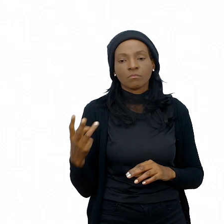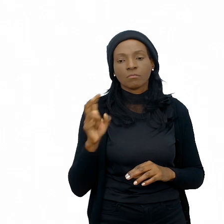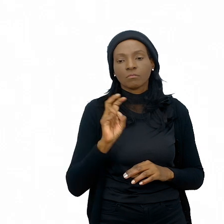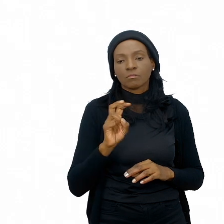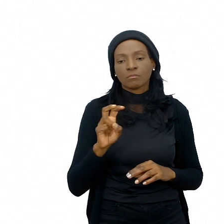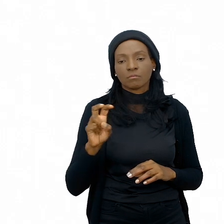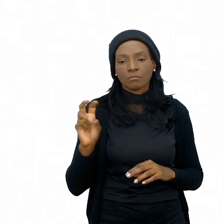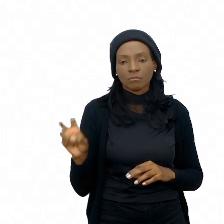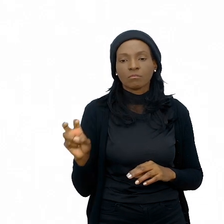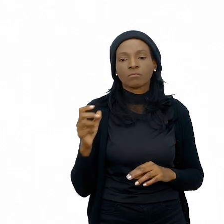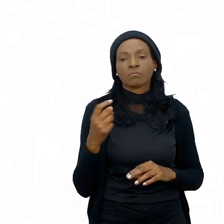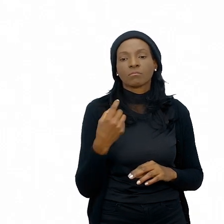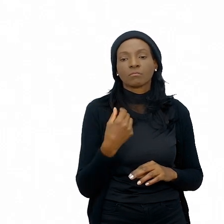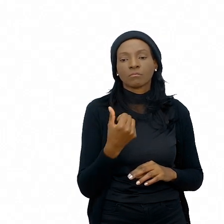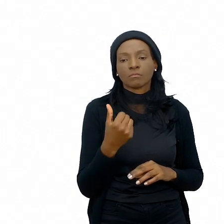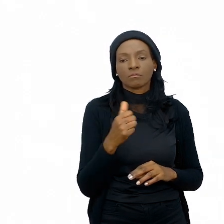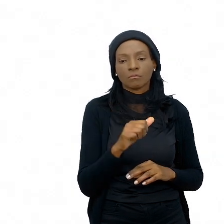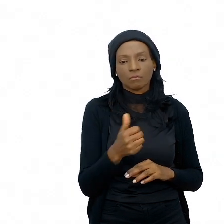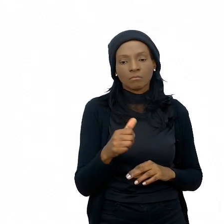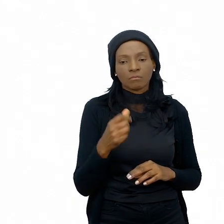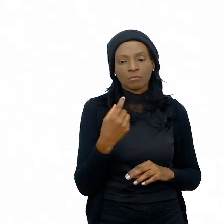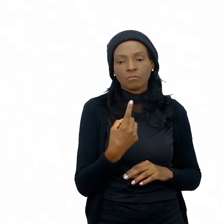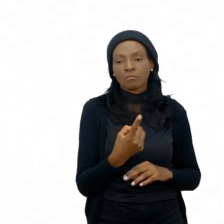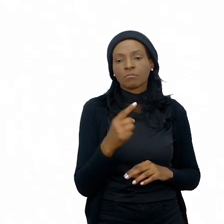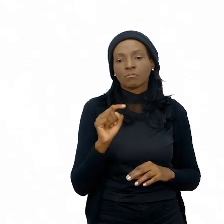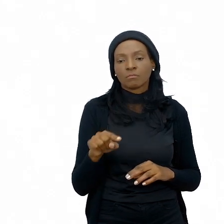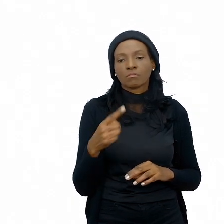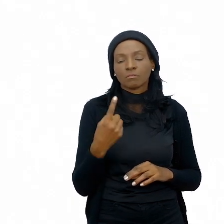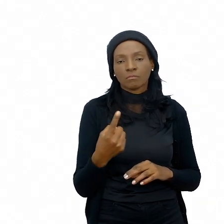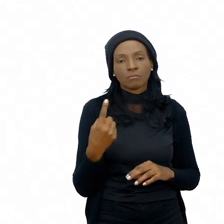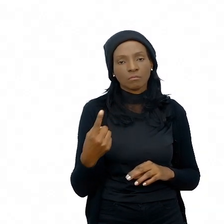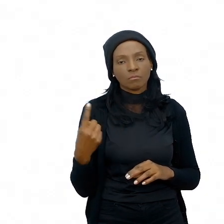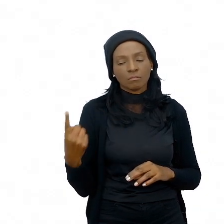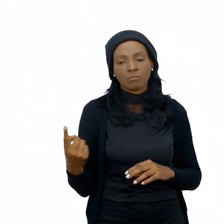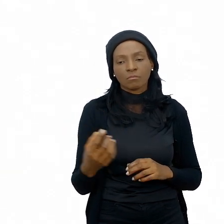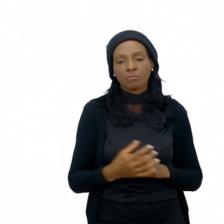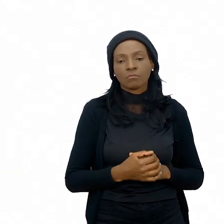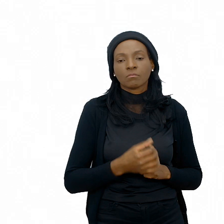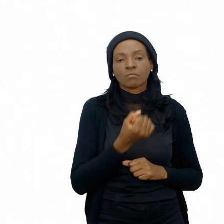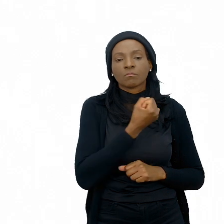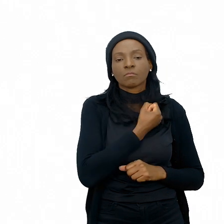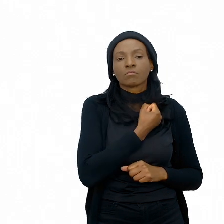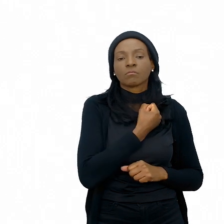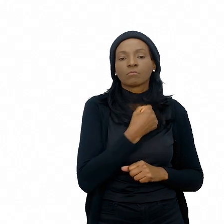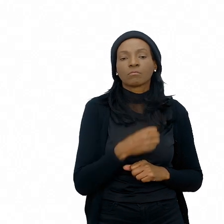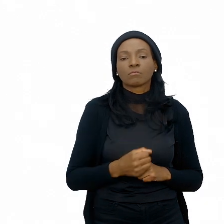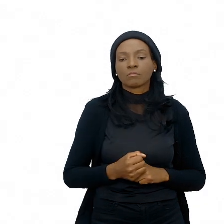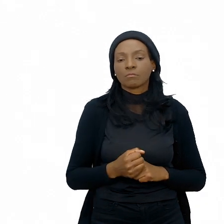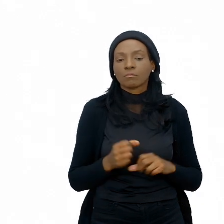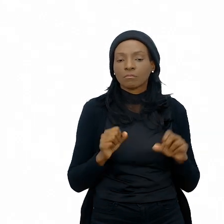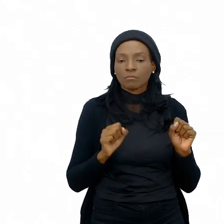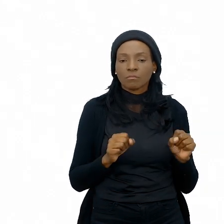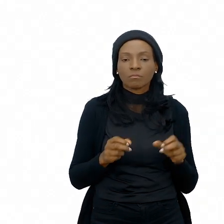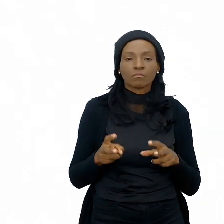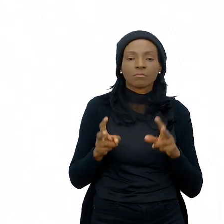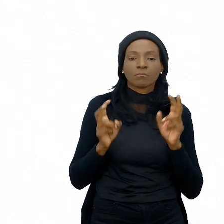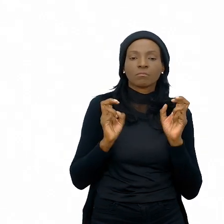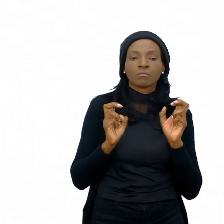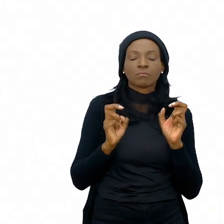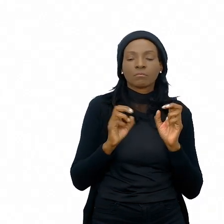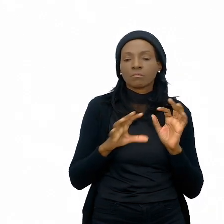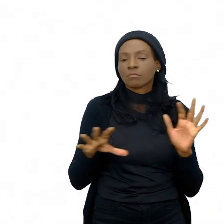333, 555, 1111. Números que permitem observar